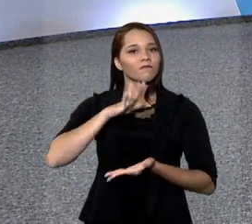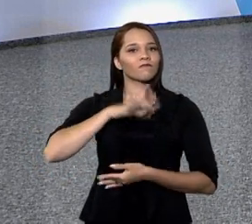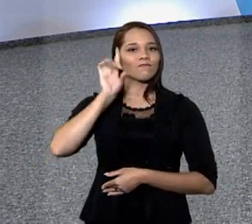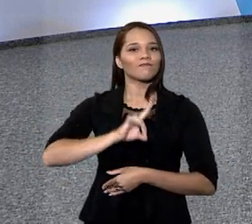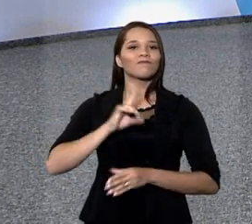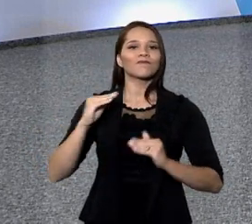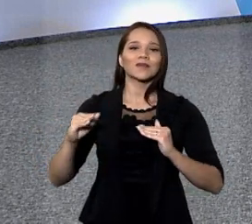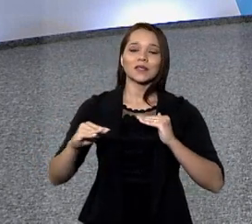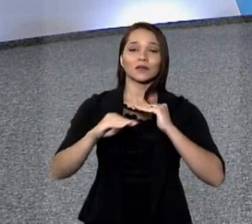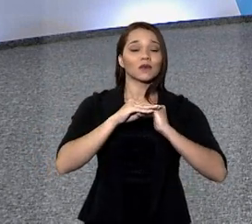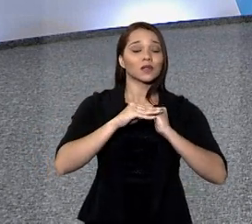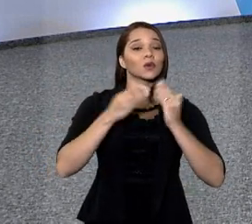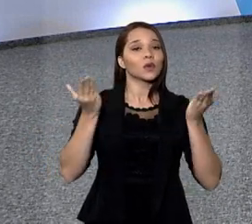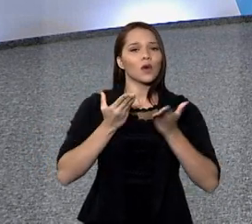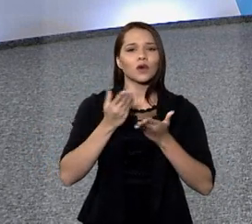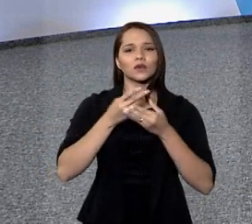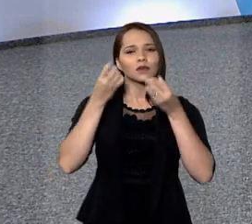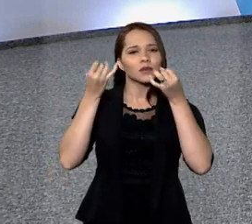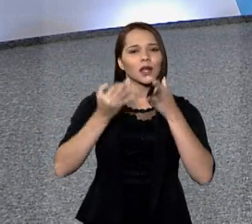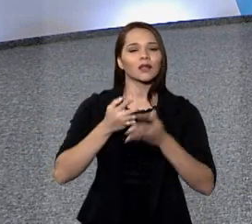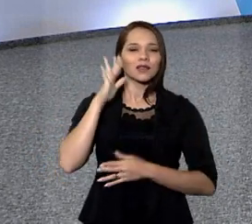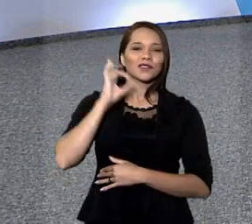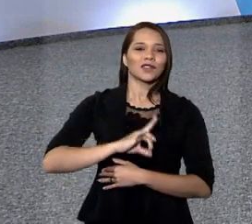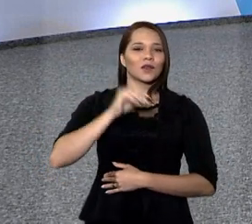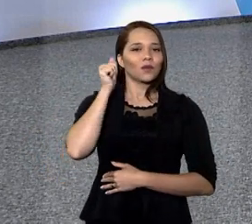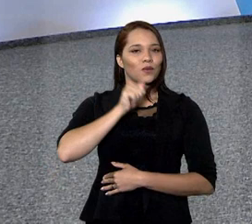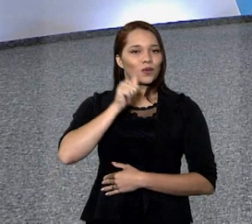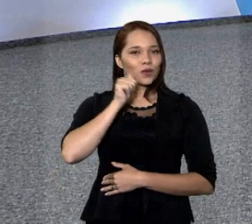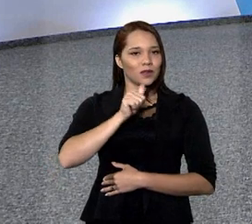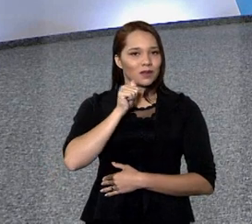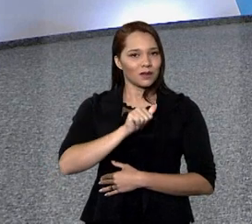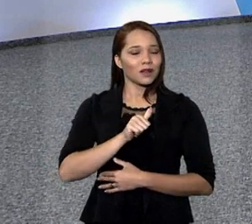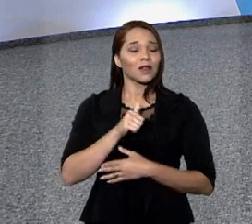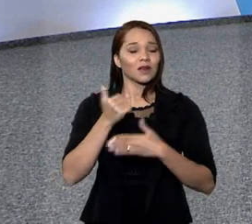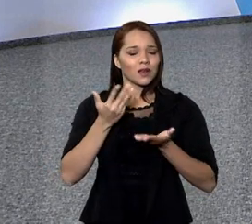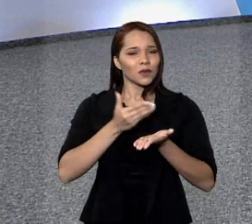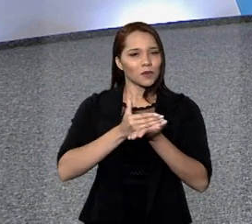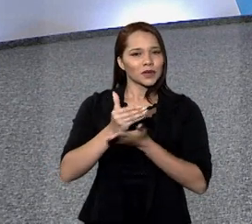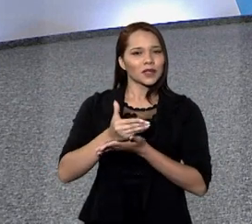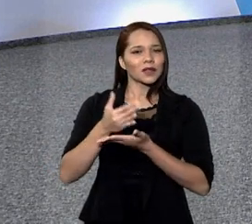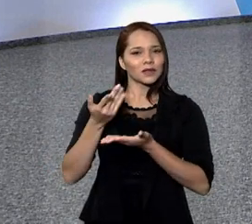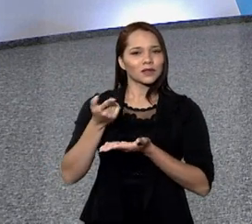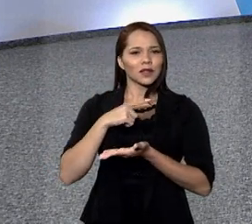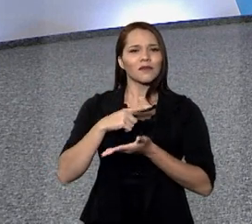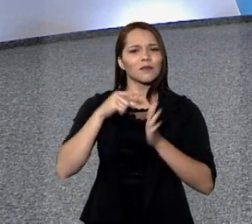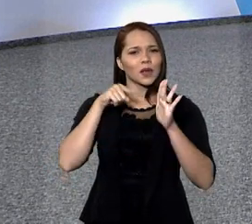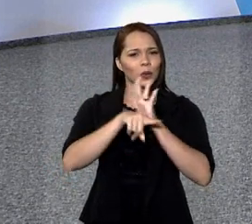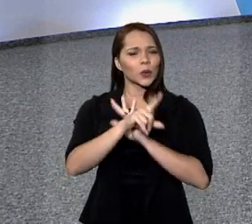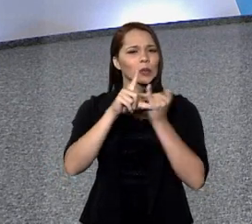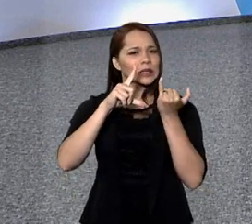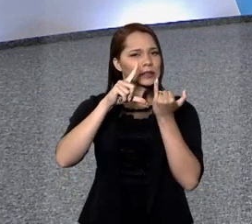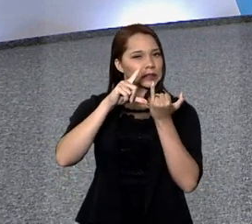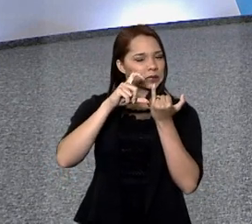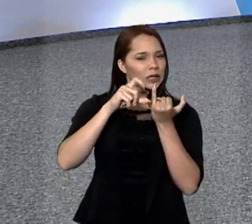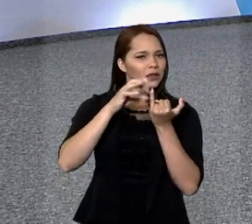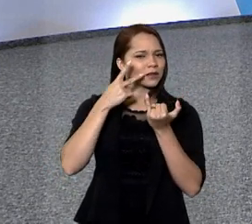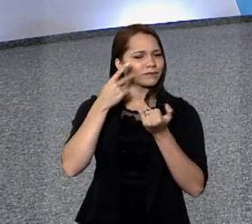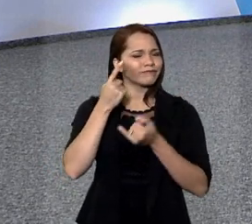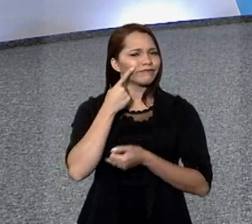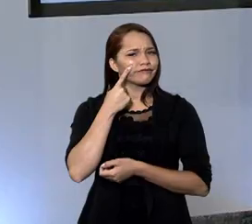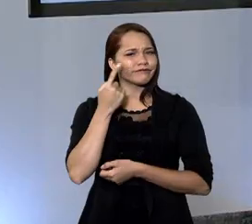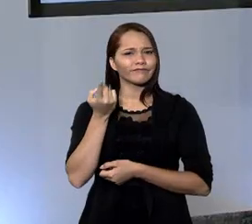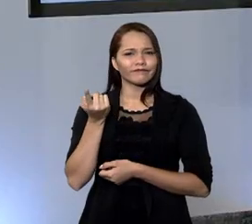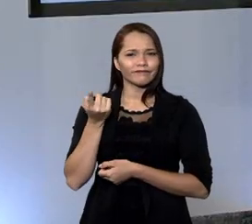ter direitos iguais e hoje a gente vai falar um pouco sobre os direitos das mulheres e para começar a gente recebeu uma pergunta aqui no